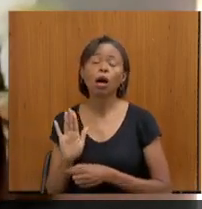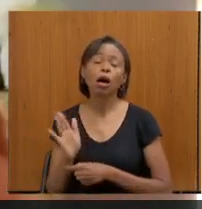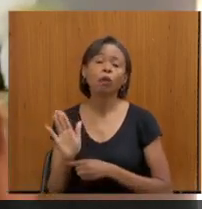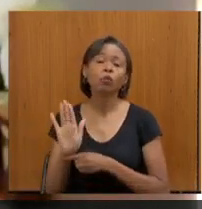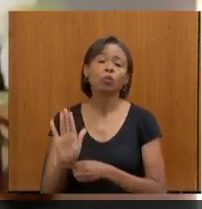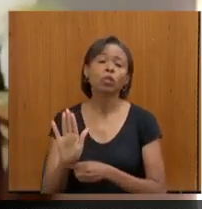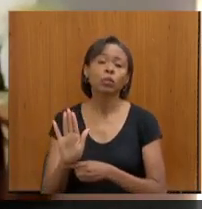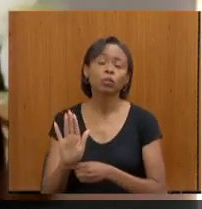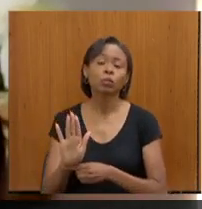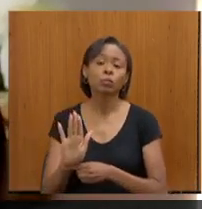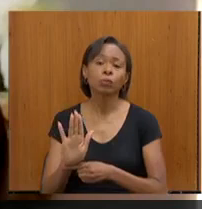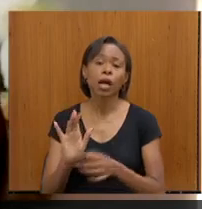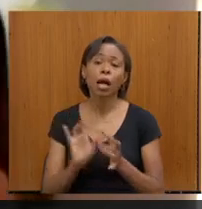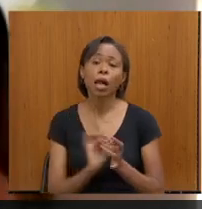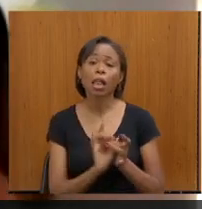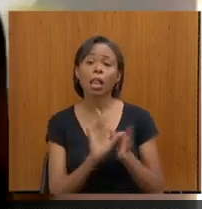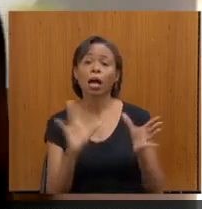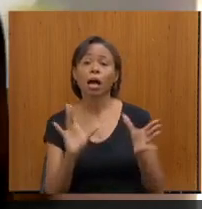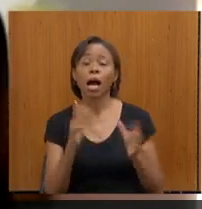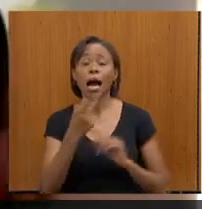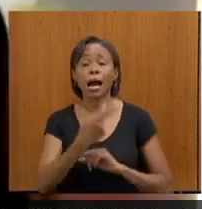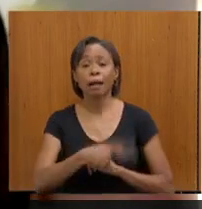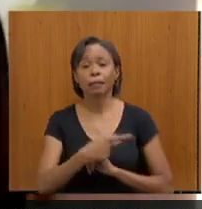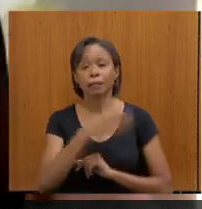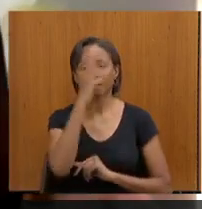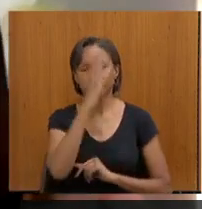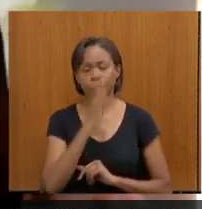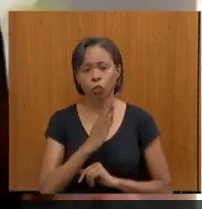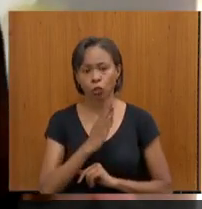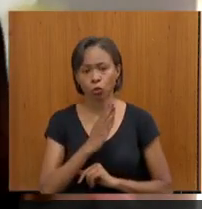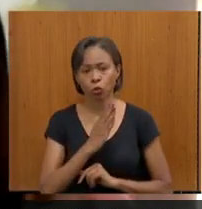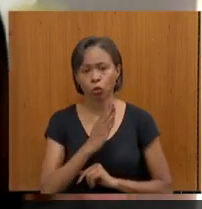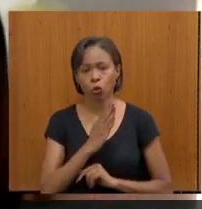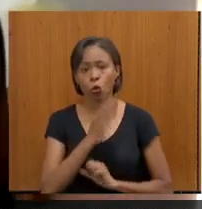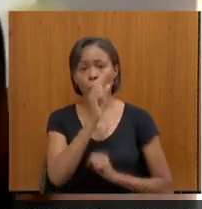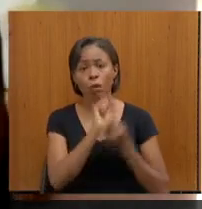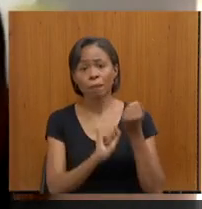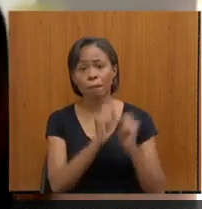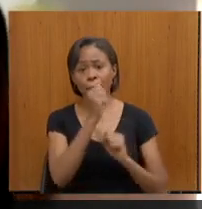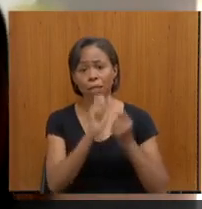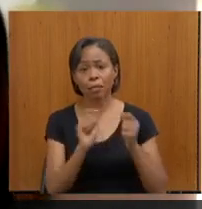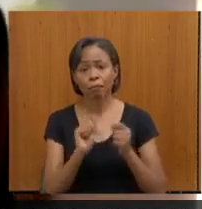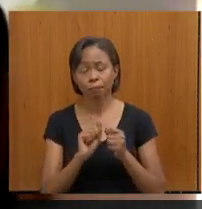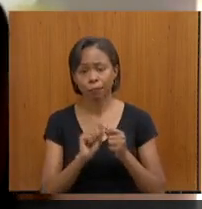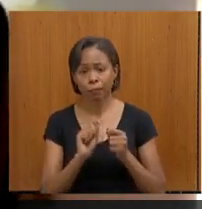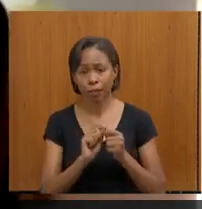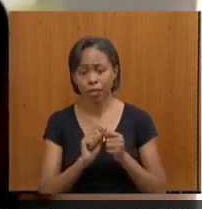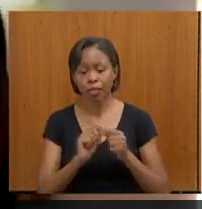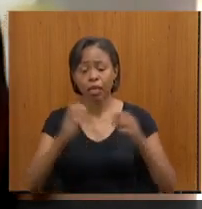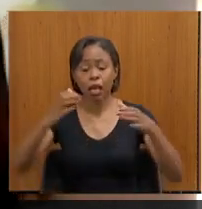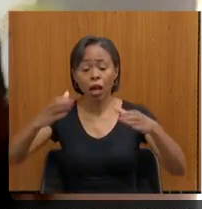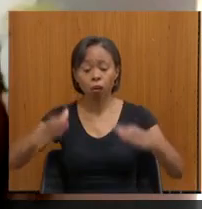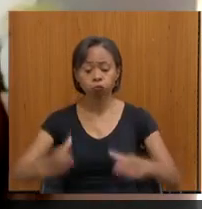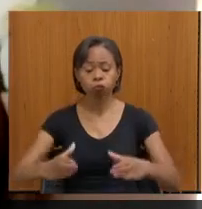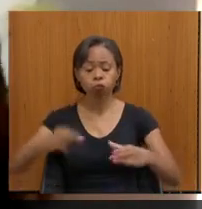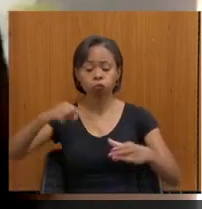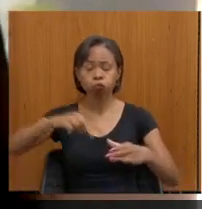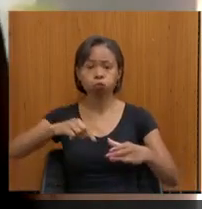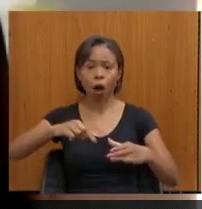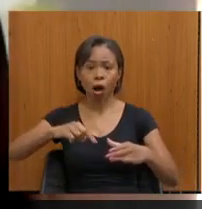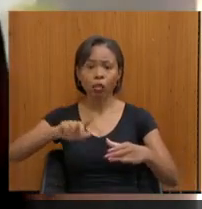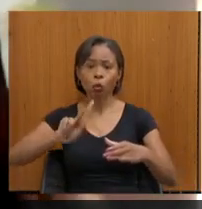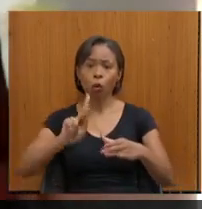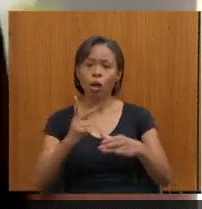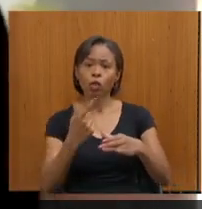aqui no Brasil o fabricante para excitante de armazenamento E com isso